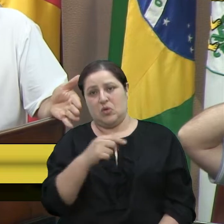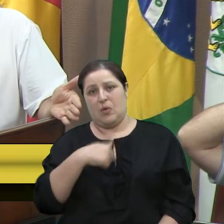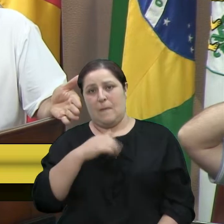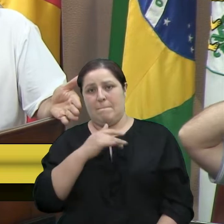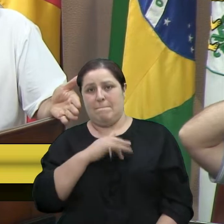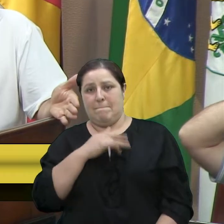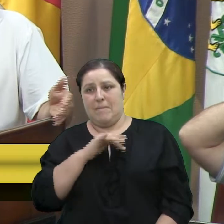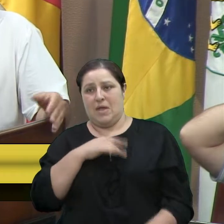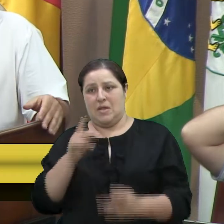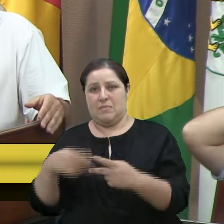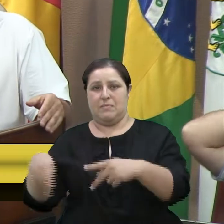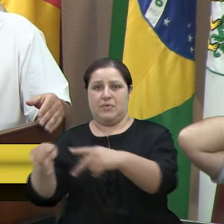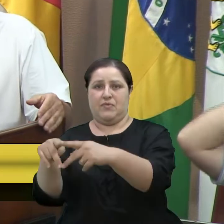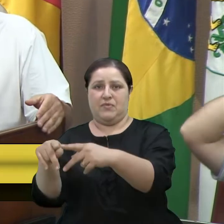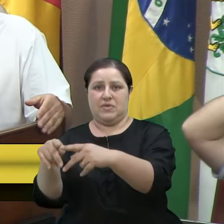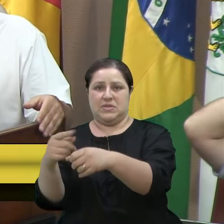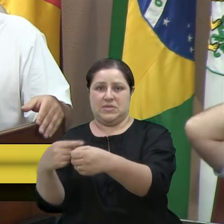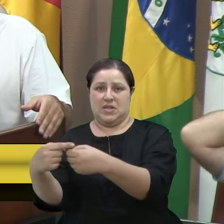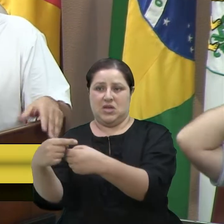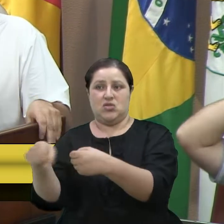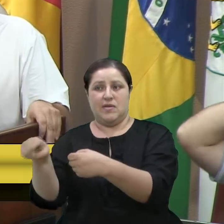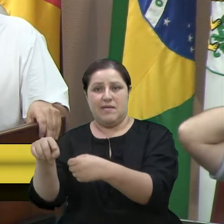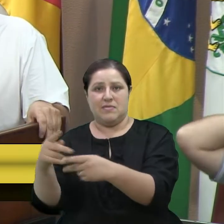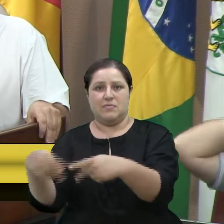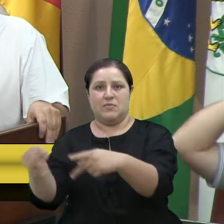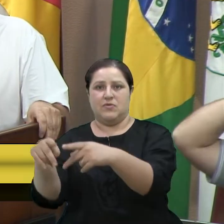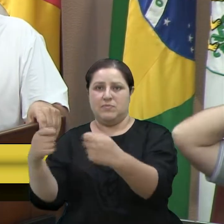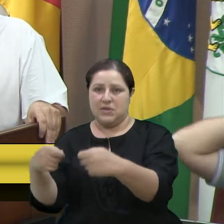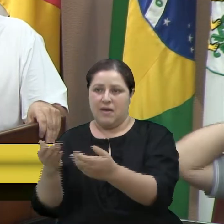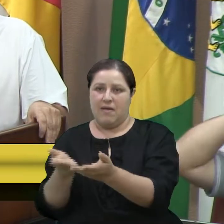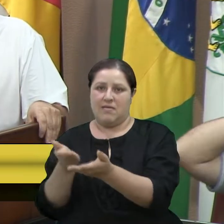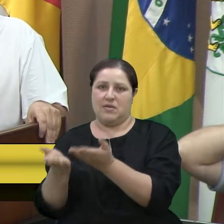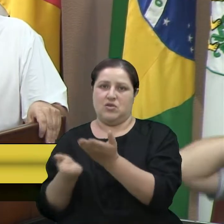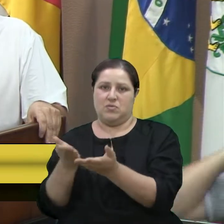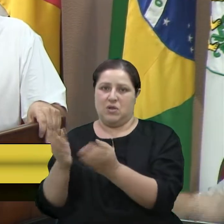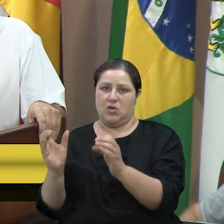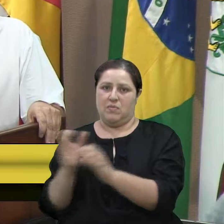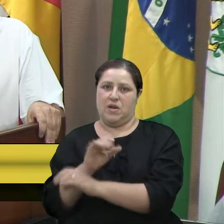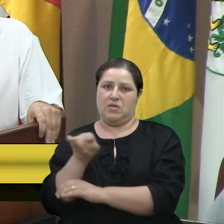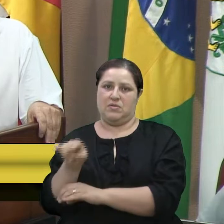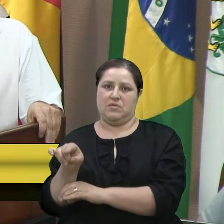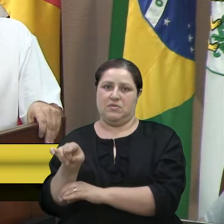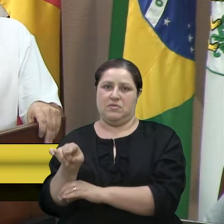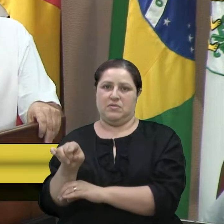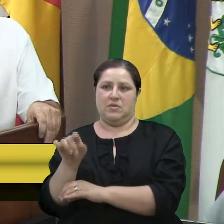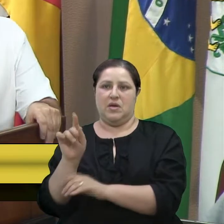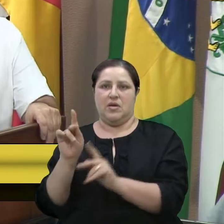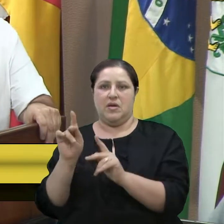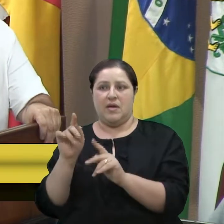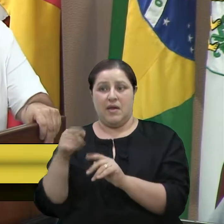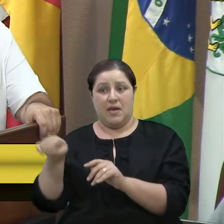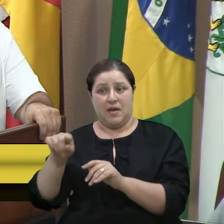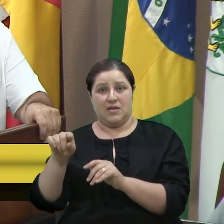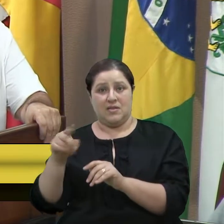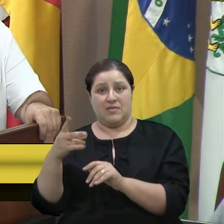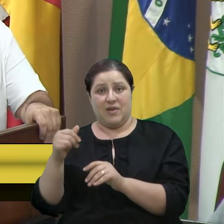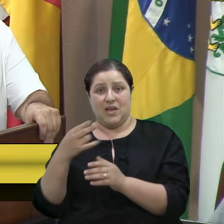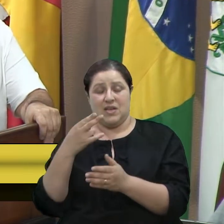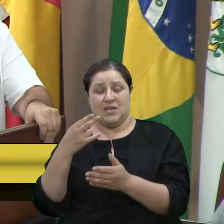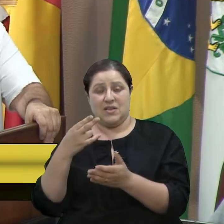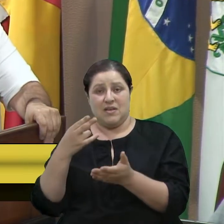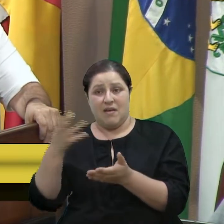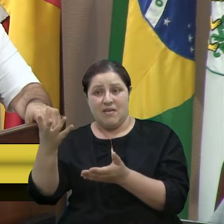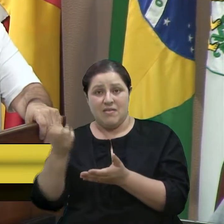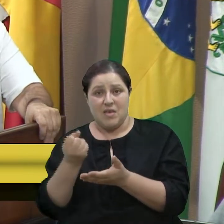fico com as pessoas da minha cidade que precisam de atendimento na íntegra. E que está chegando o IPTU agora nas casas das pessoas,